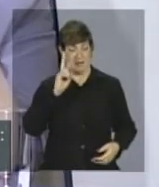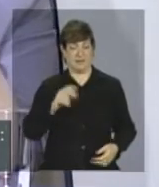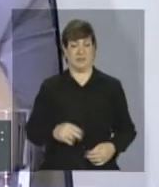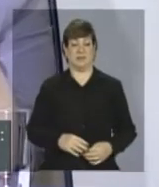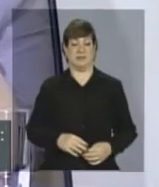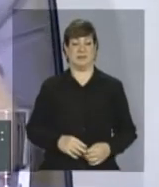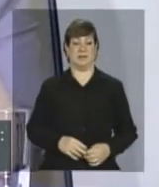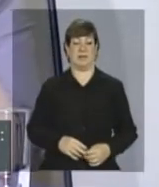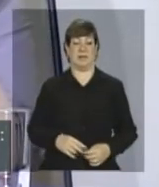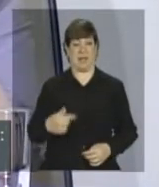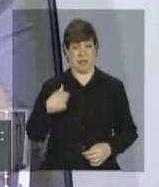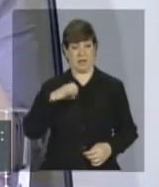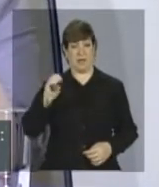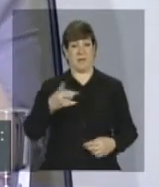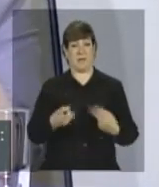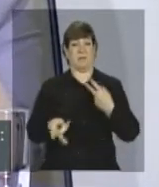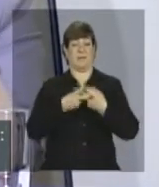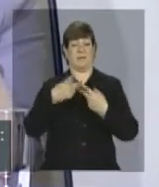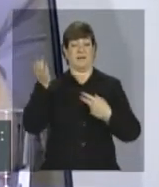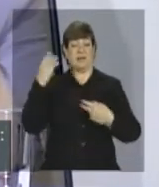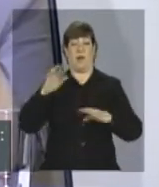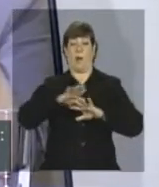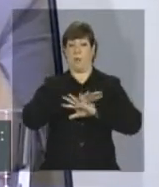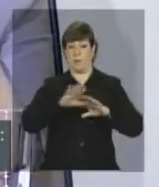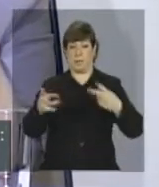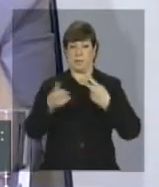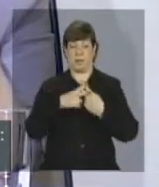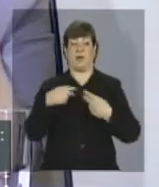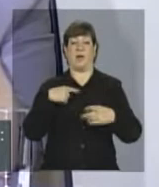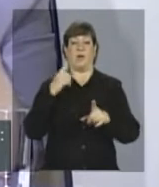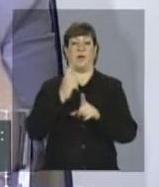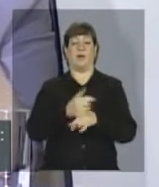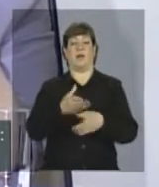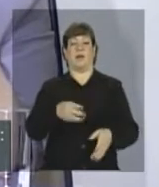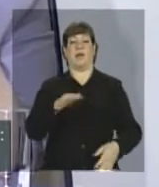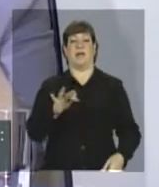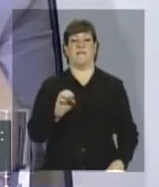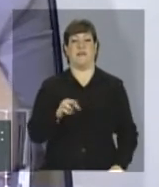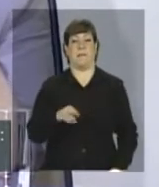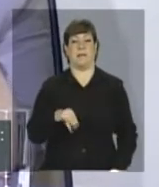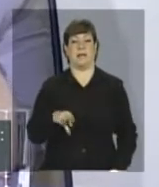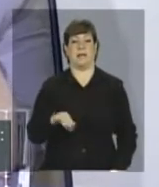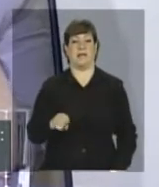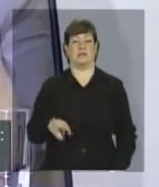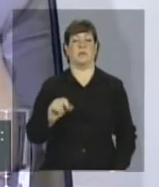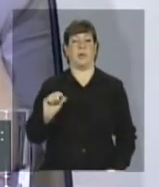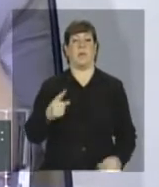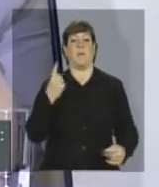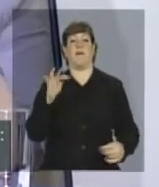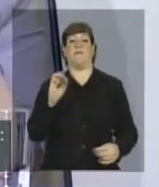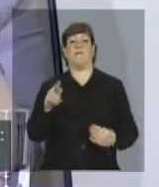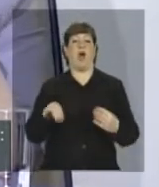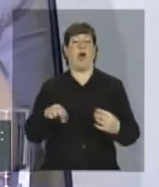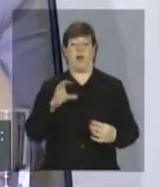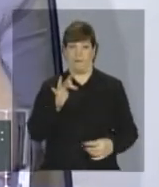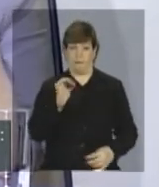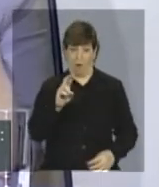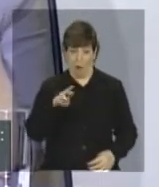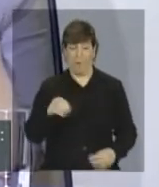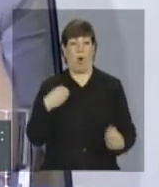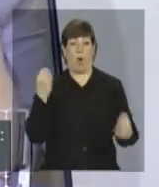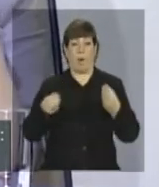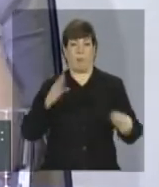E onde, ao sair da prisão, eu encontro o feminismo como uma forma de militância política.